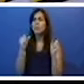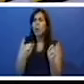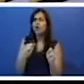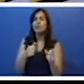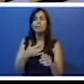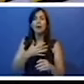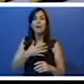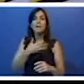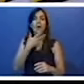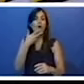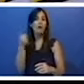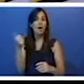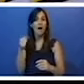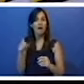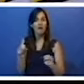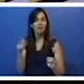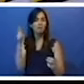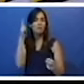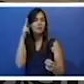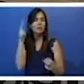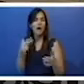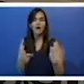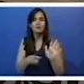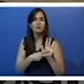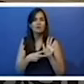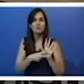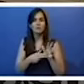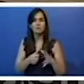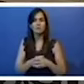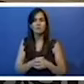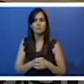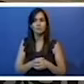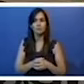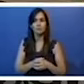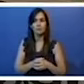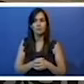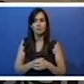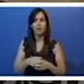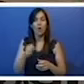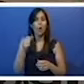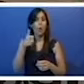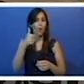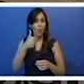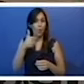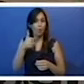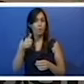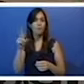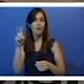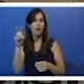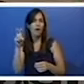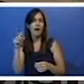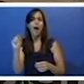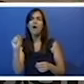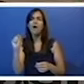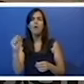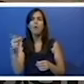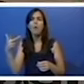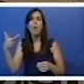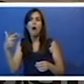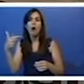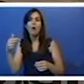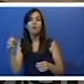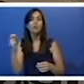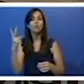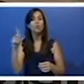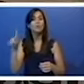de quem não está acostumado com as polegadas Olha que o exemplo uma polegada ela é igual